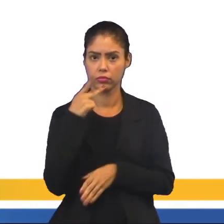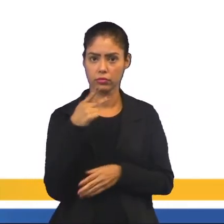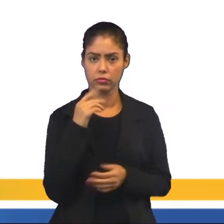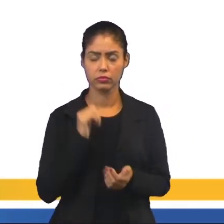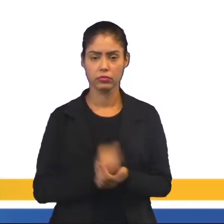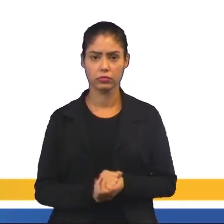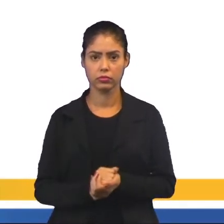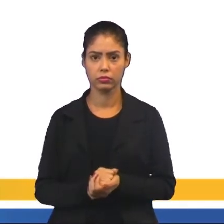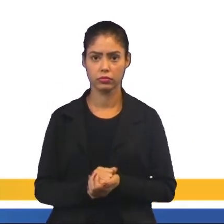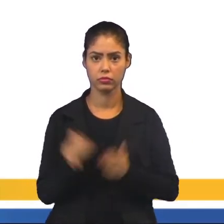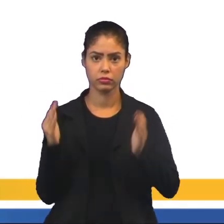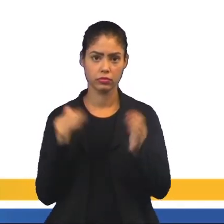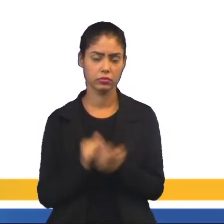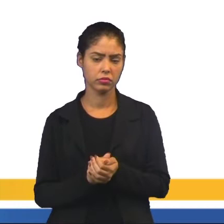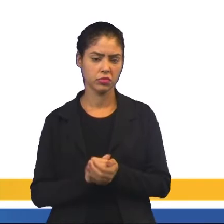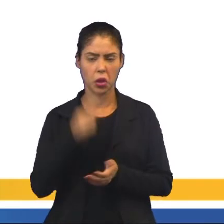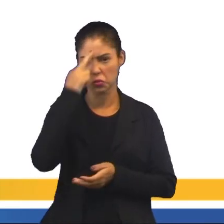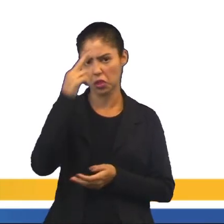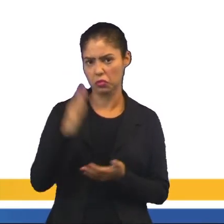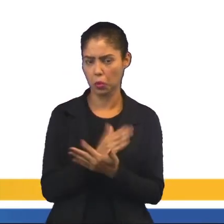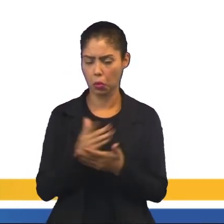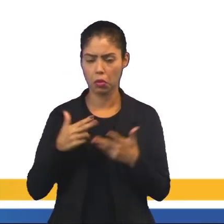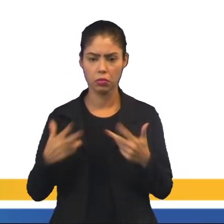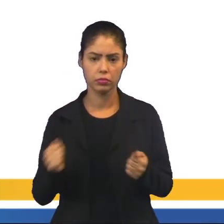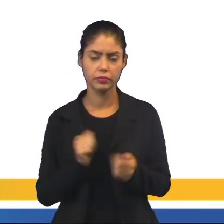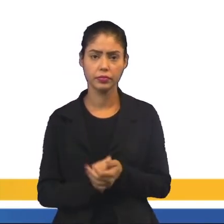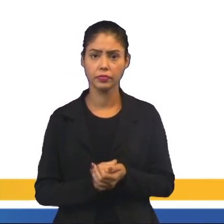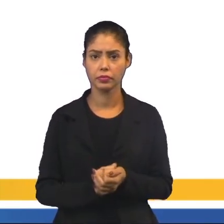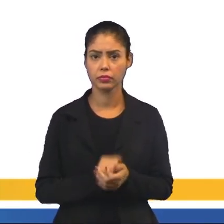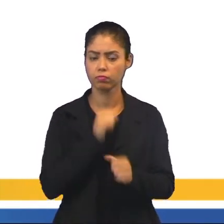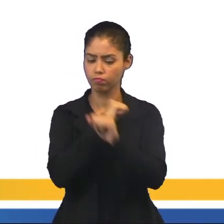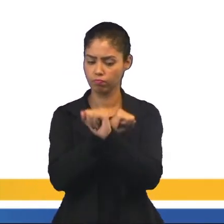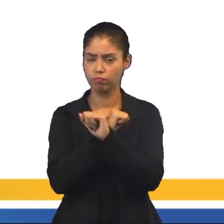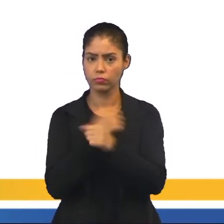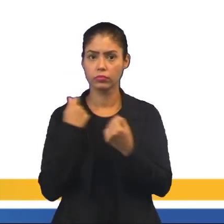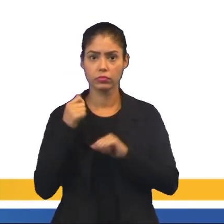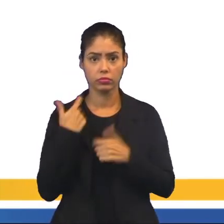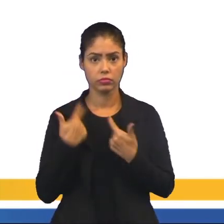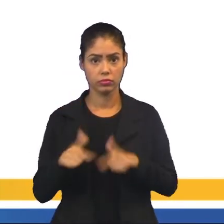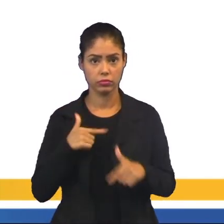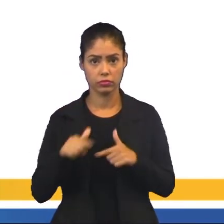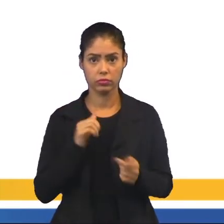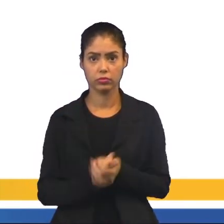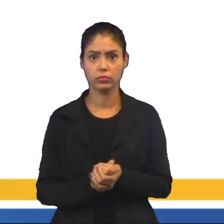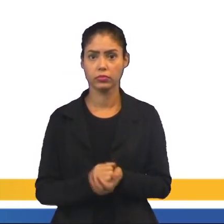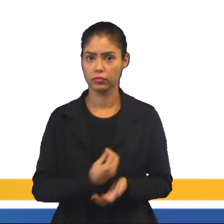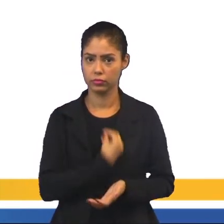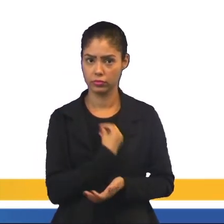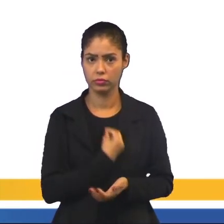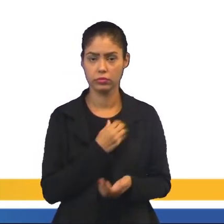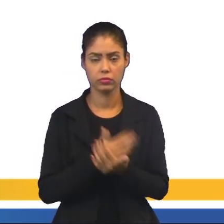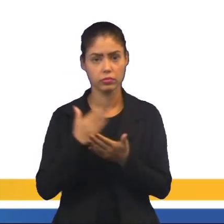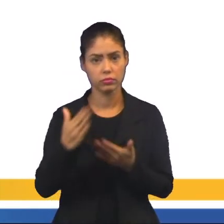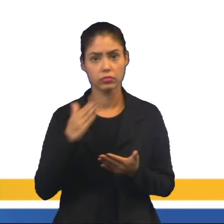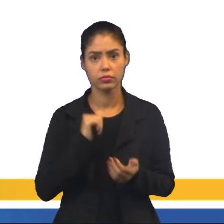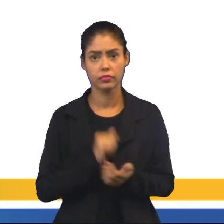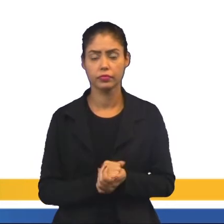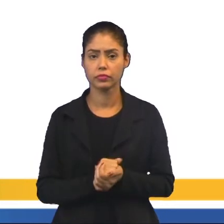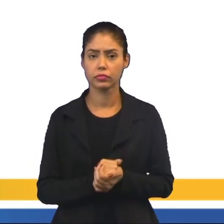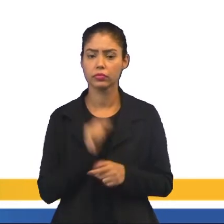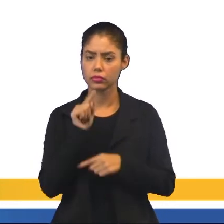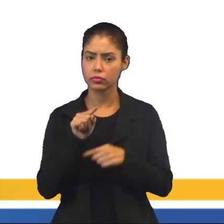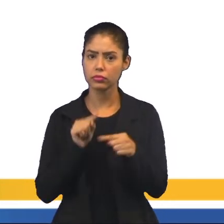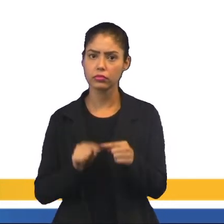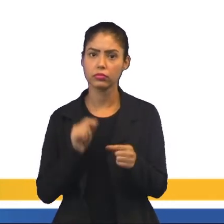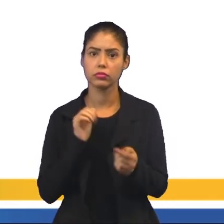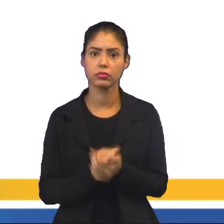dono de propriedade, quem é dono de alguma coisa, quem não é escravo, tem que trabalhar para sobreviver. Isso aí começa a